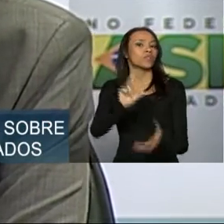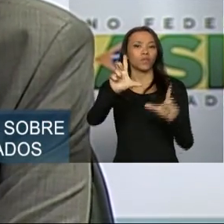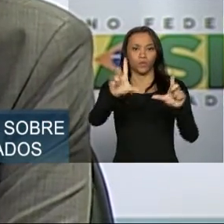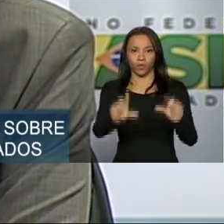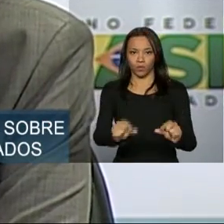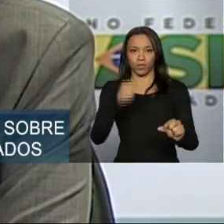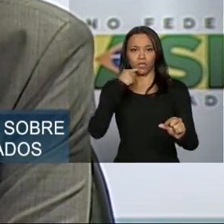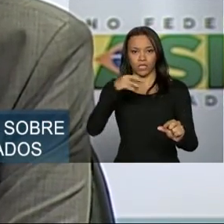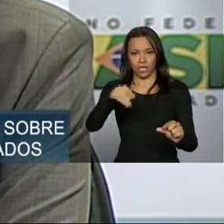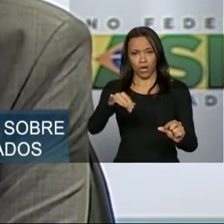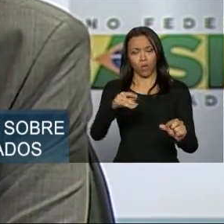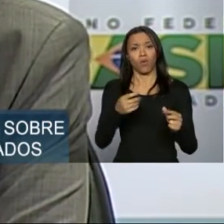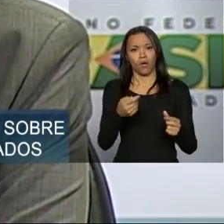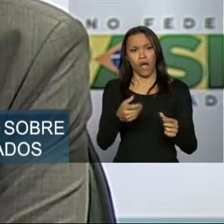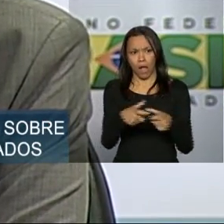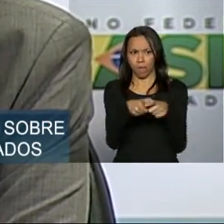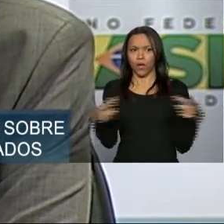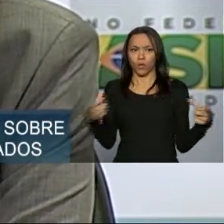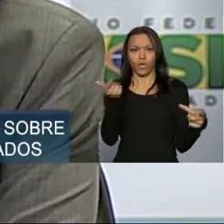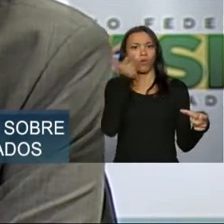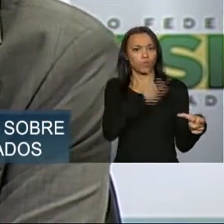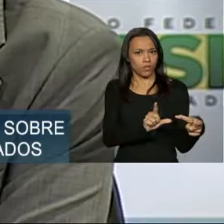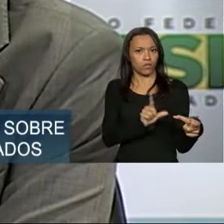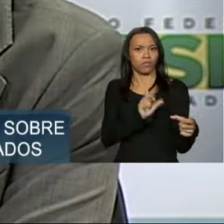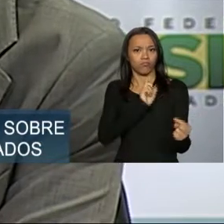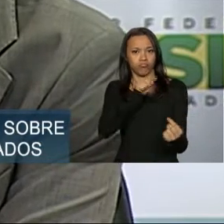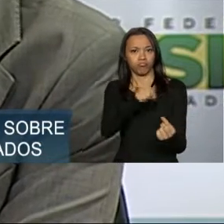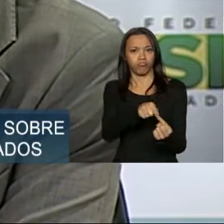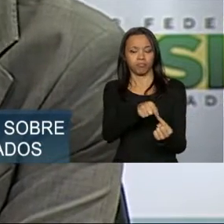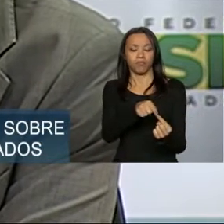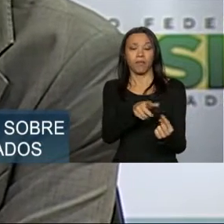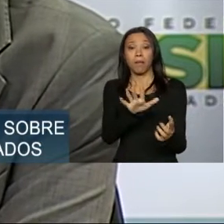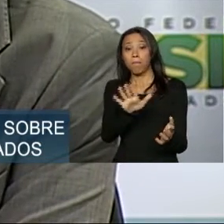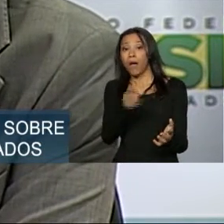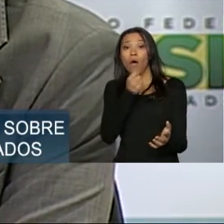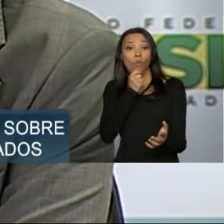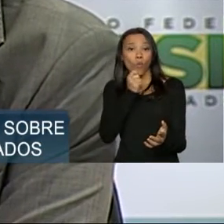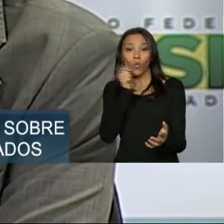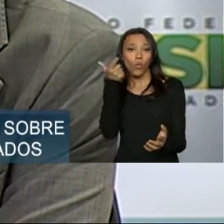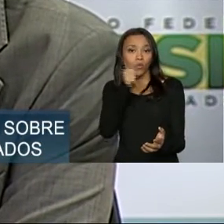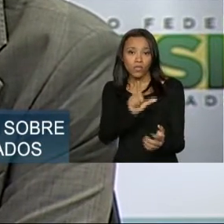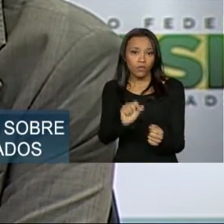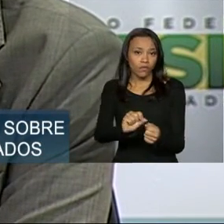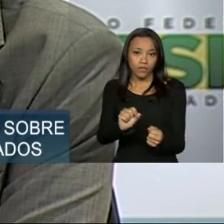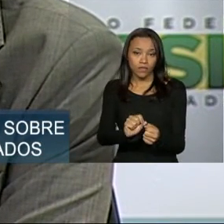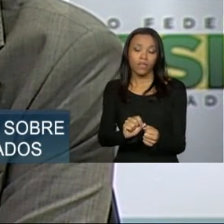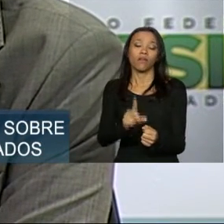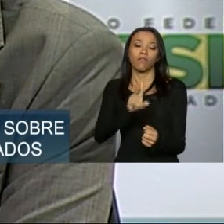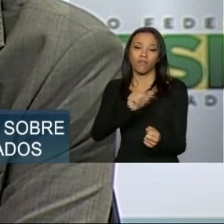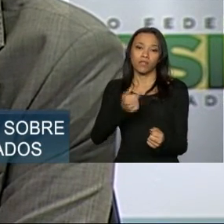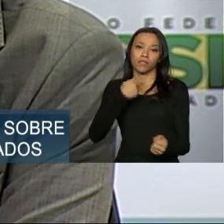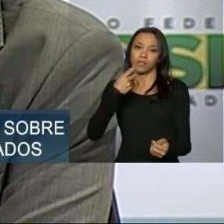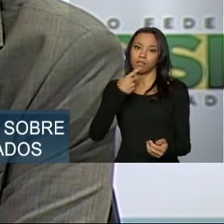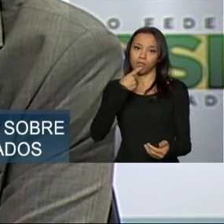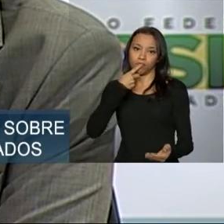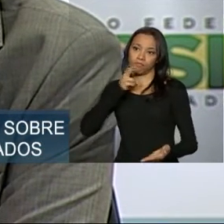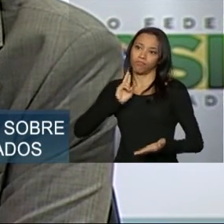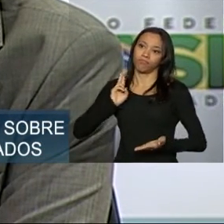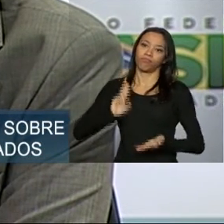que a maior parte conseguiu atingir, mas aqueles, eles serão notificados pelo Ministério da Saúde.